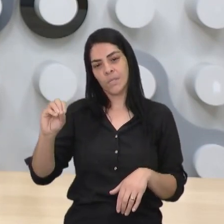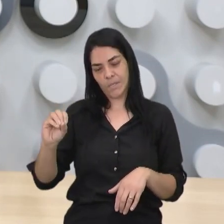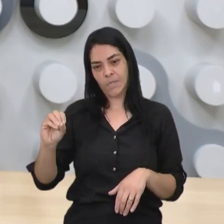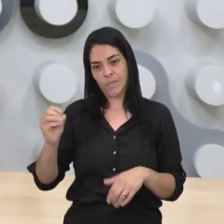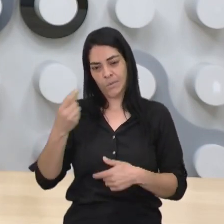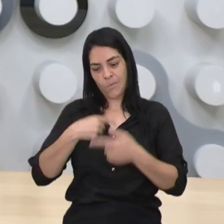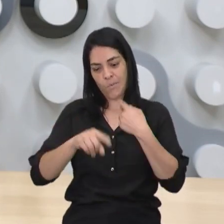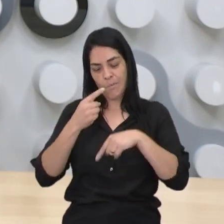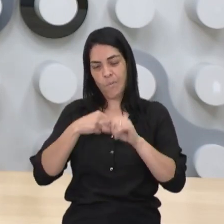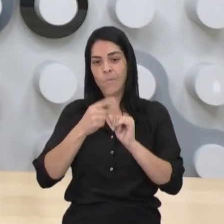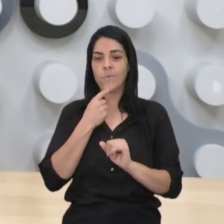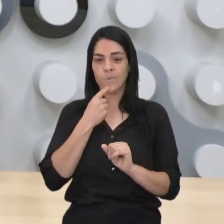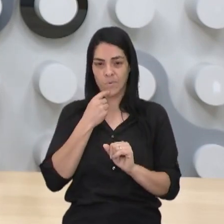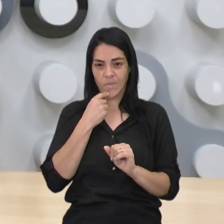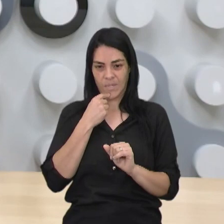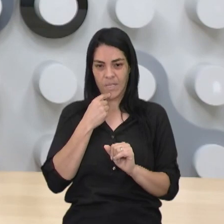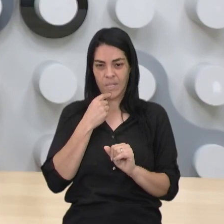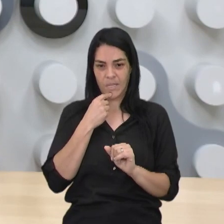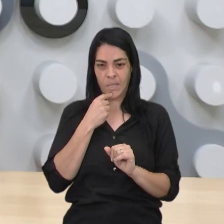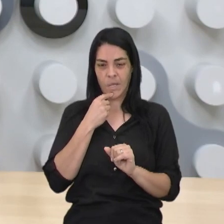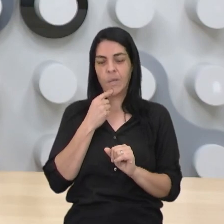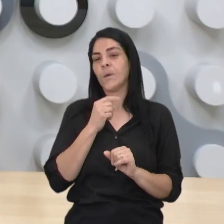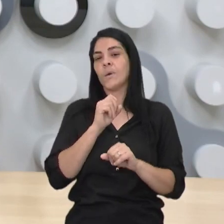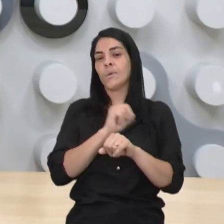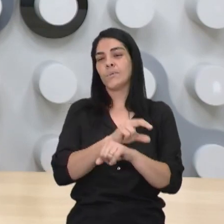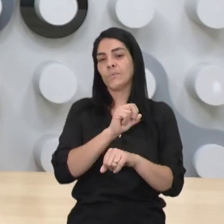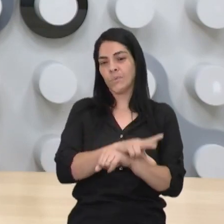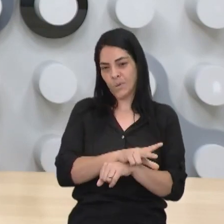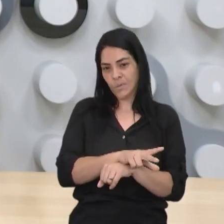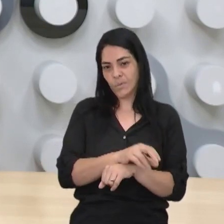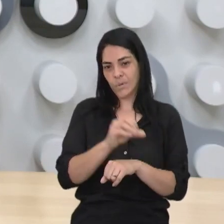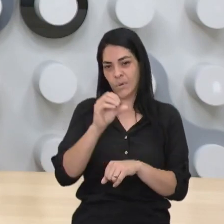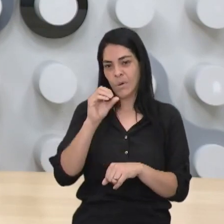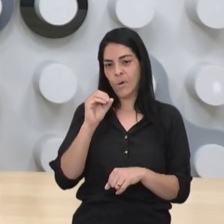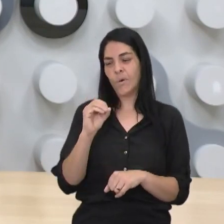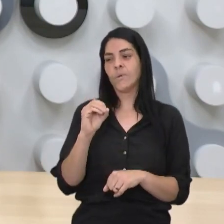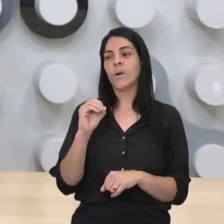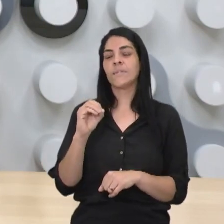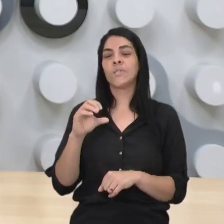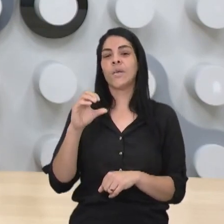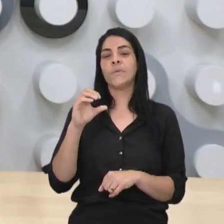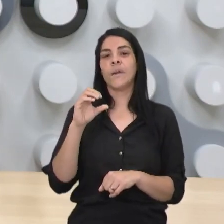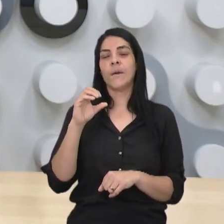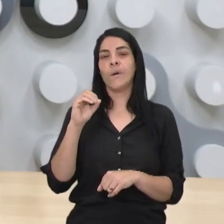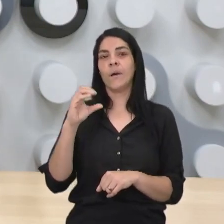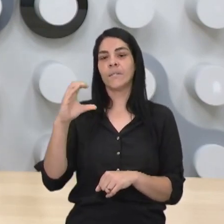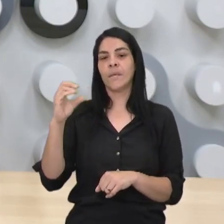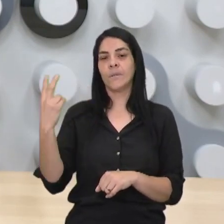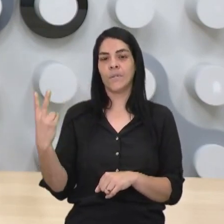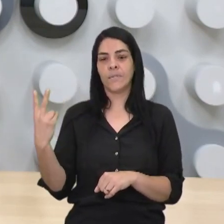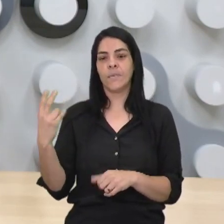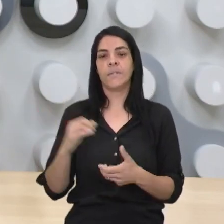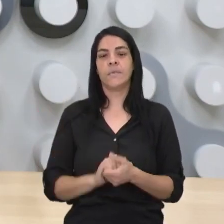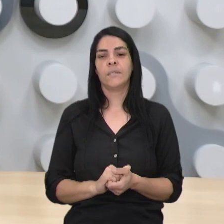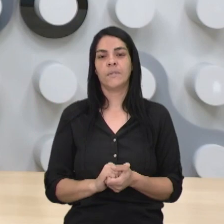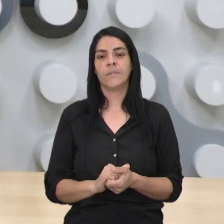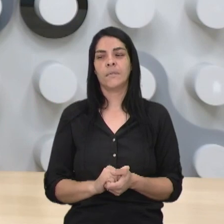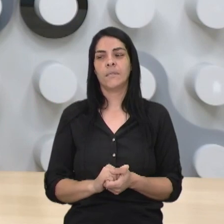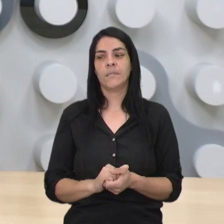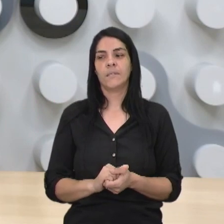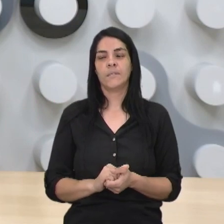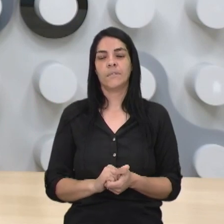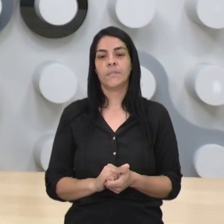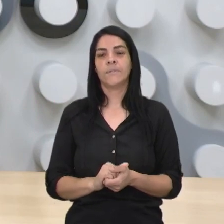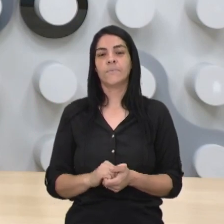torna tóxico. O oxigênio também, tá certo? E aí fala assim, por que a